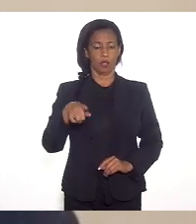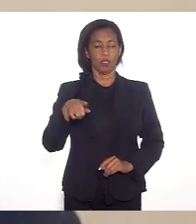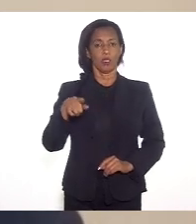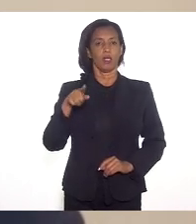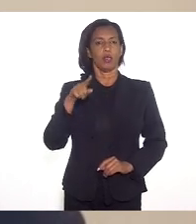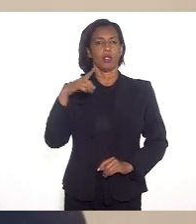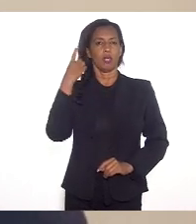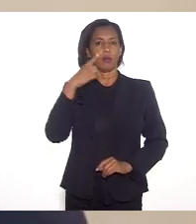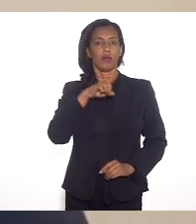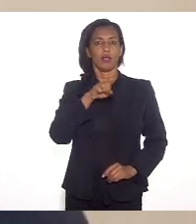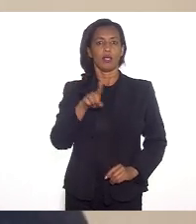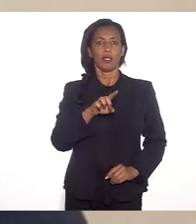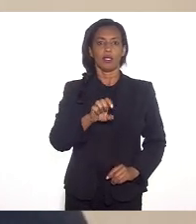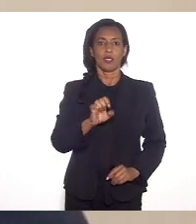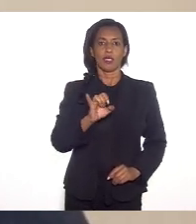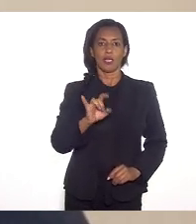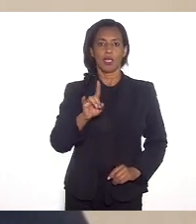Zeidan.